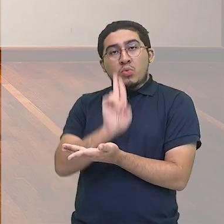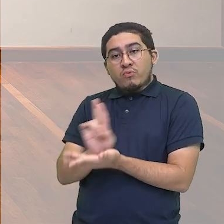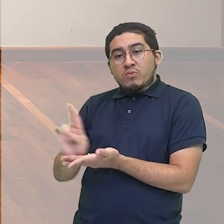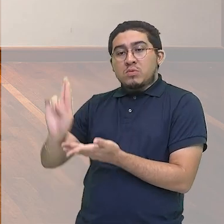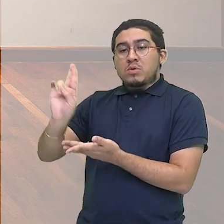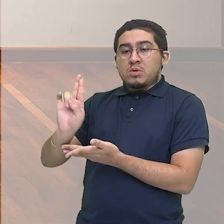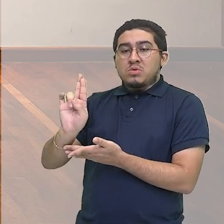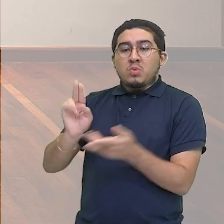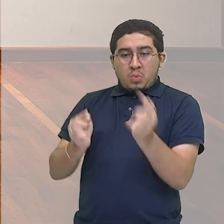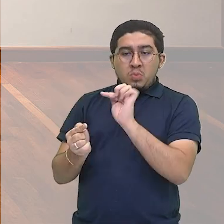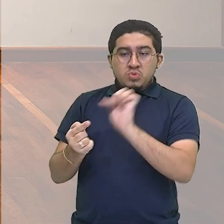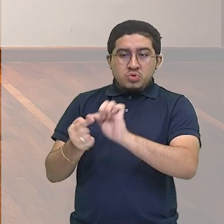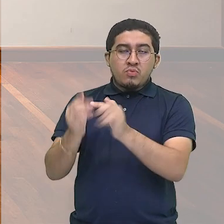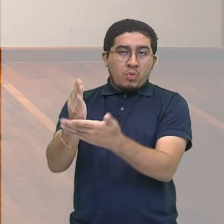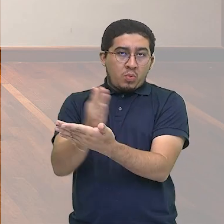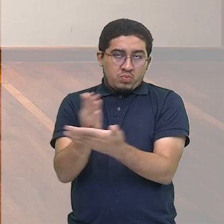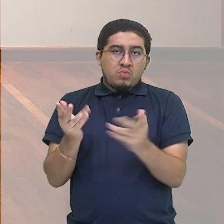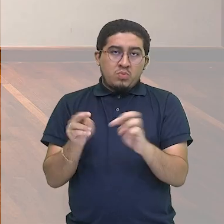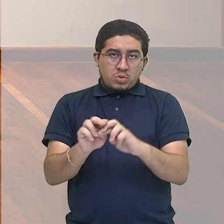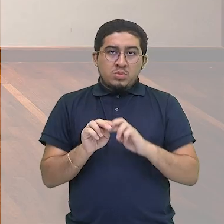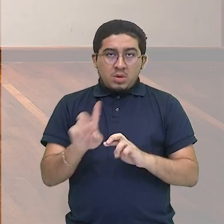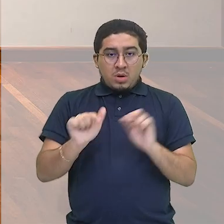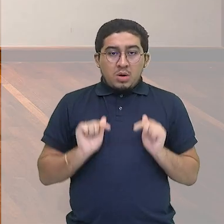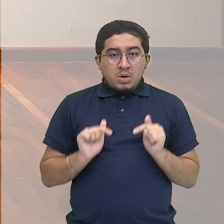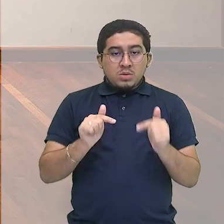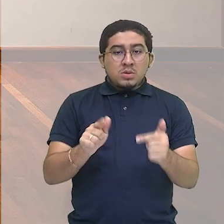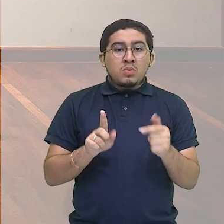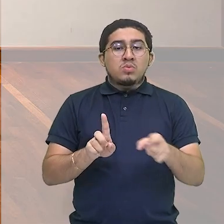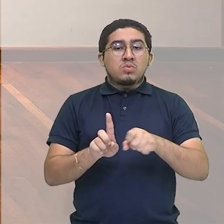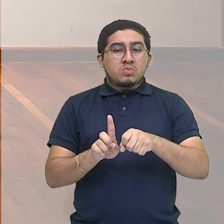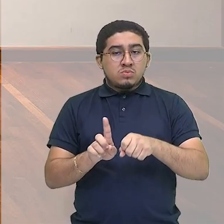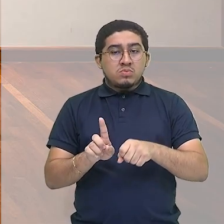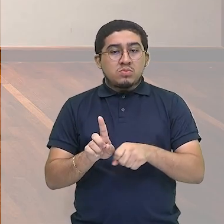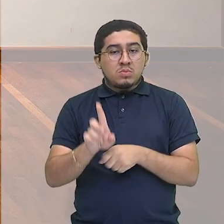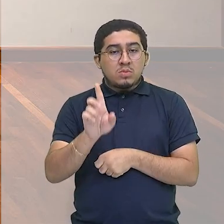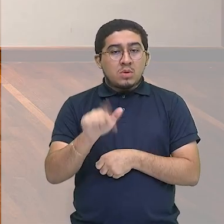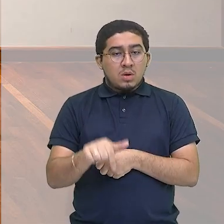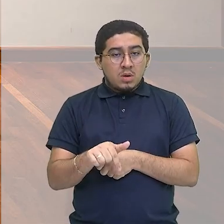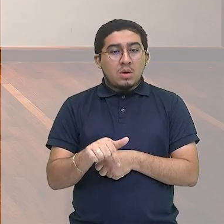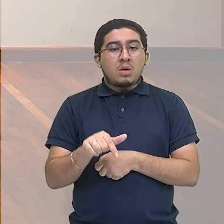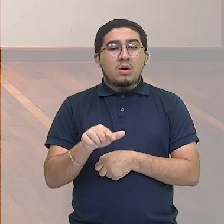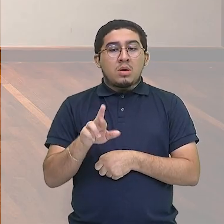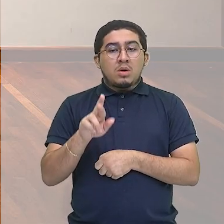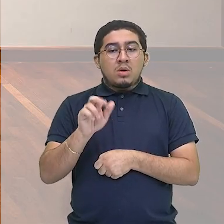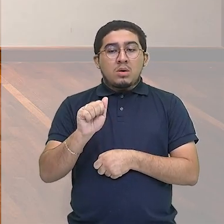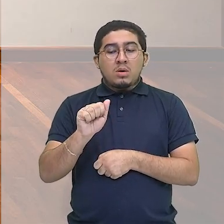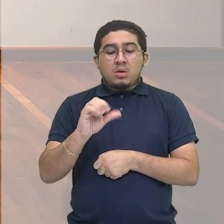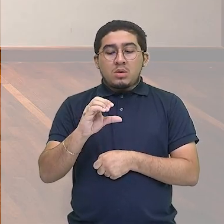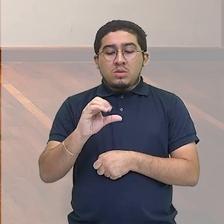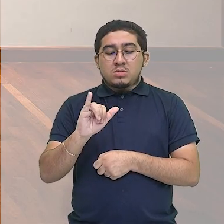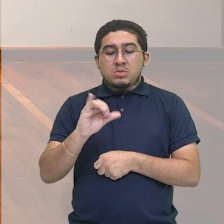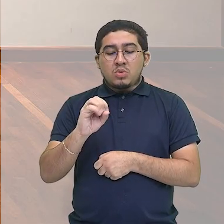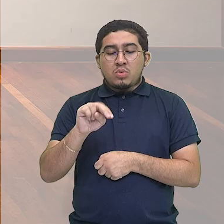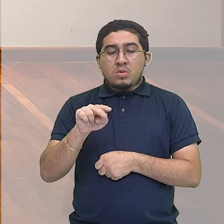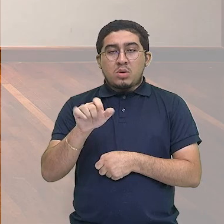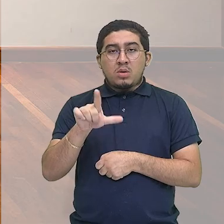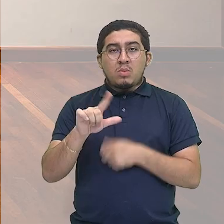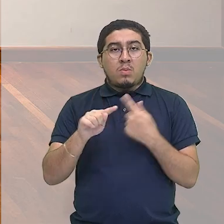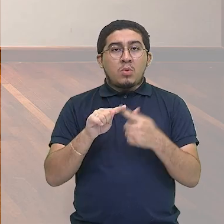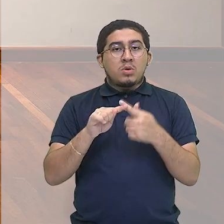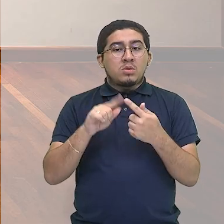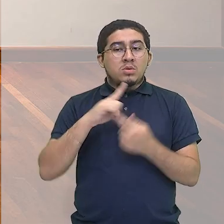um fim. Então, por isso é chamada ação social racional. Por que é racional? Porque o indivíduo, ele tem uma